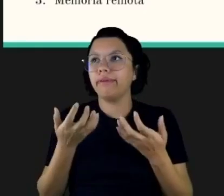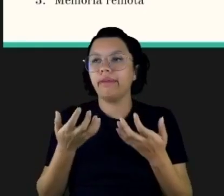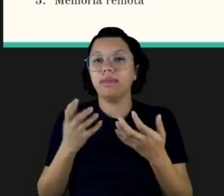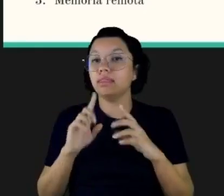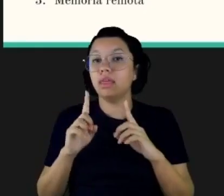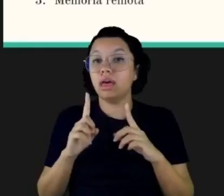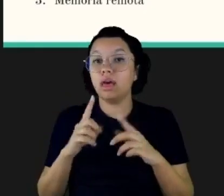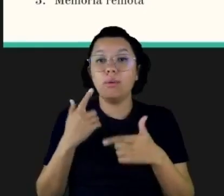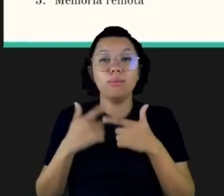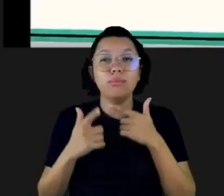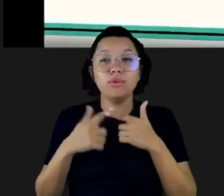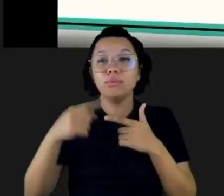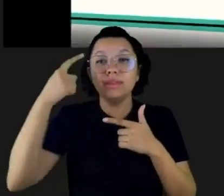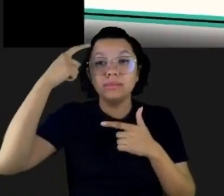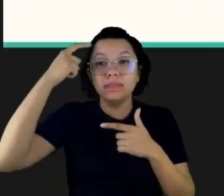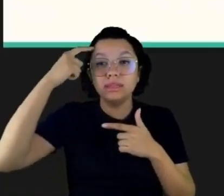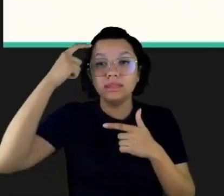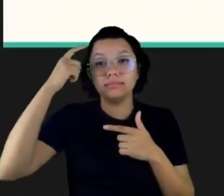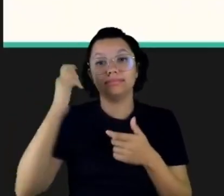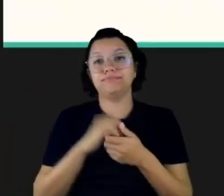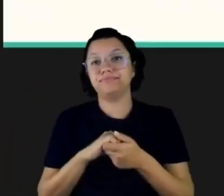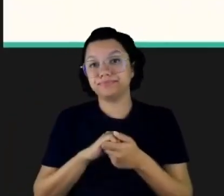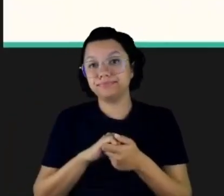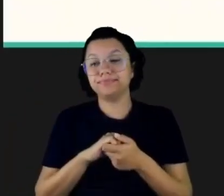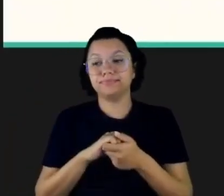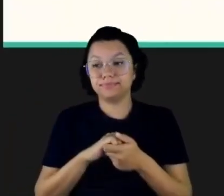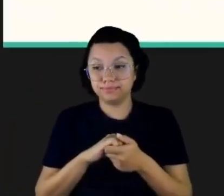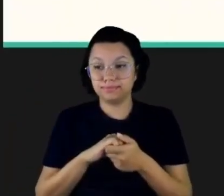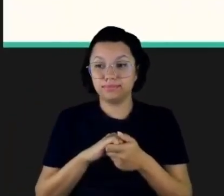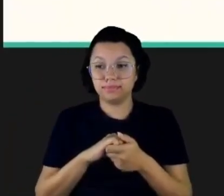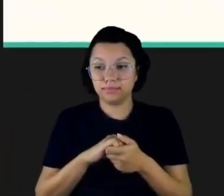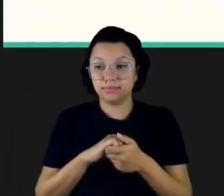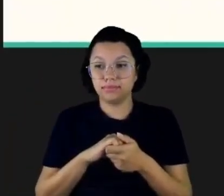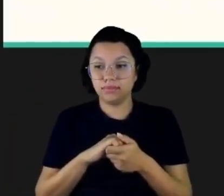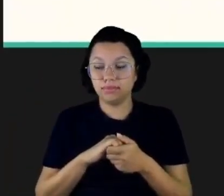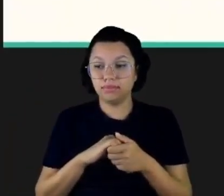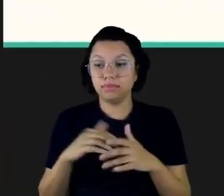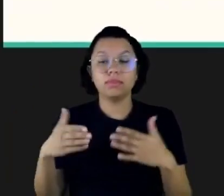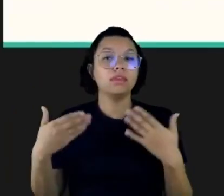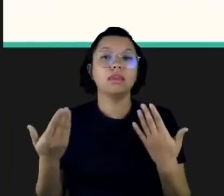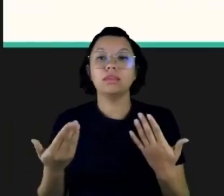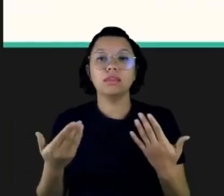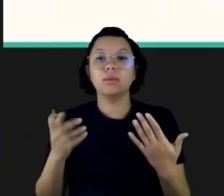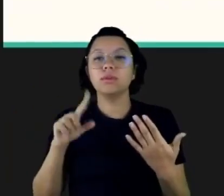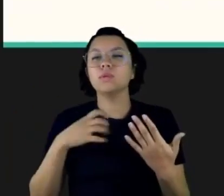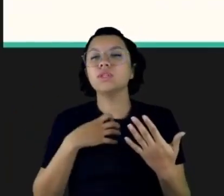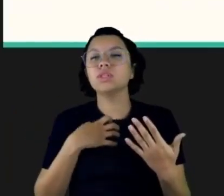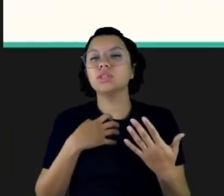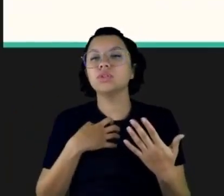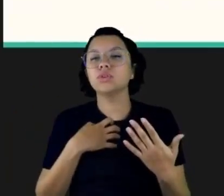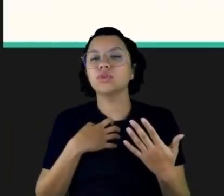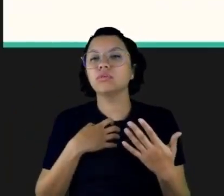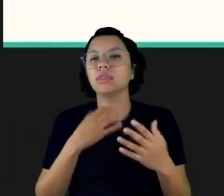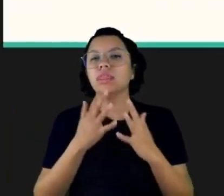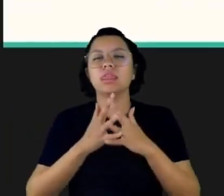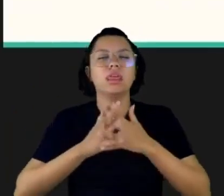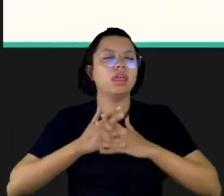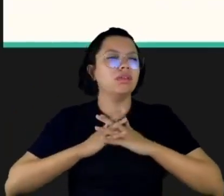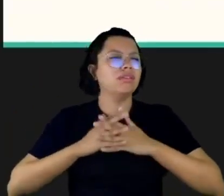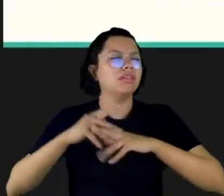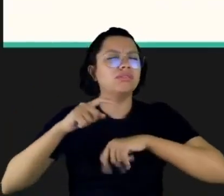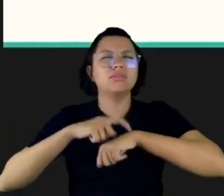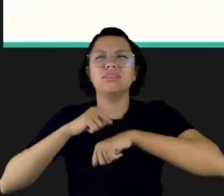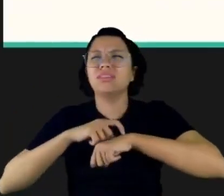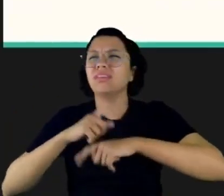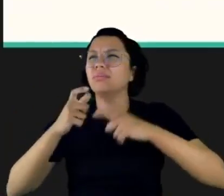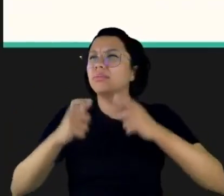estão degenerando, tá? E aí, quais são os sintomas? A desorientação no tempo e no espaço,